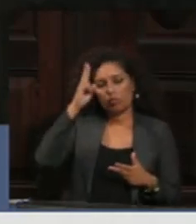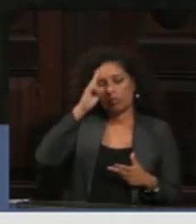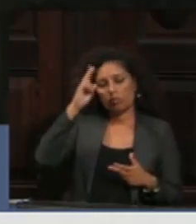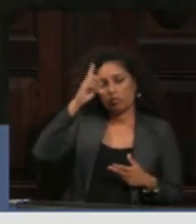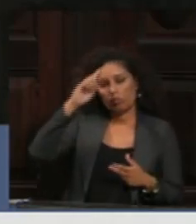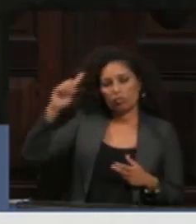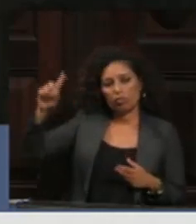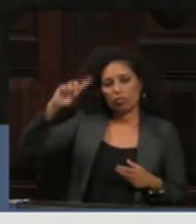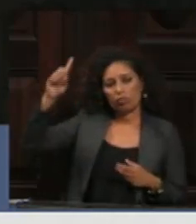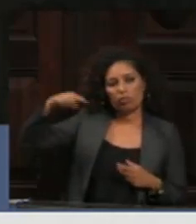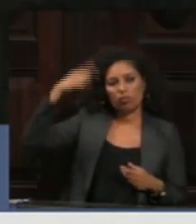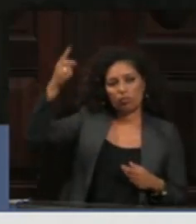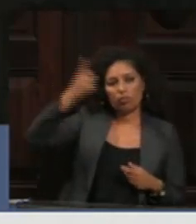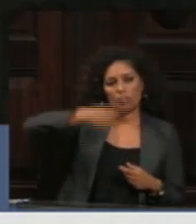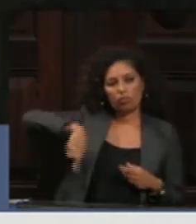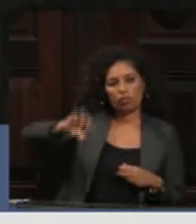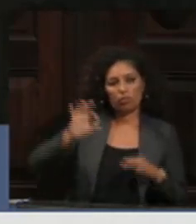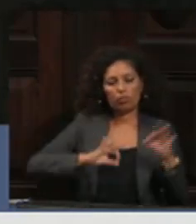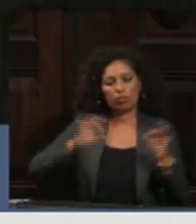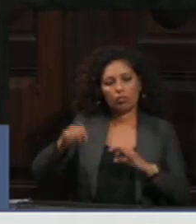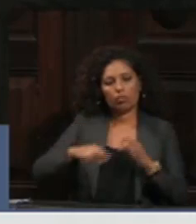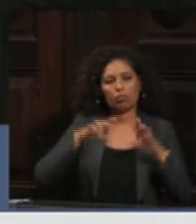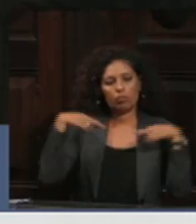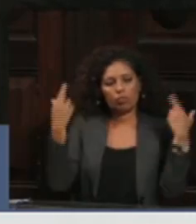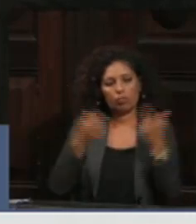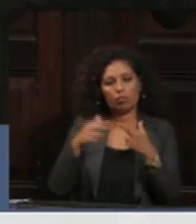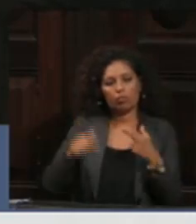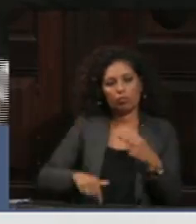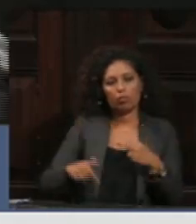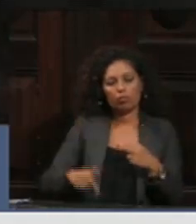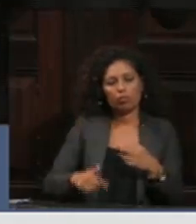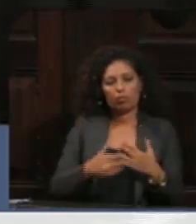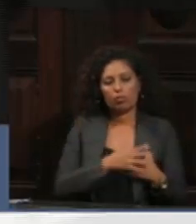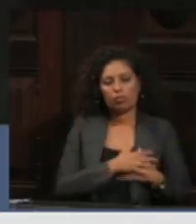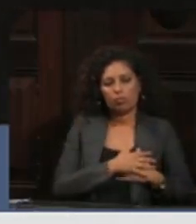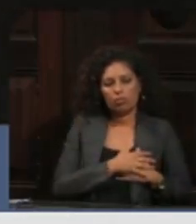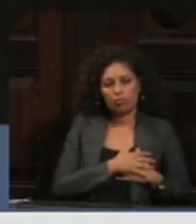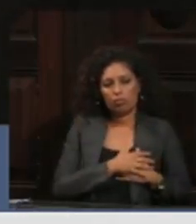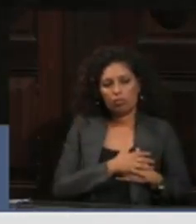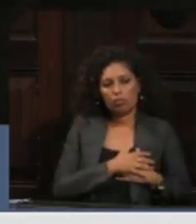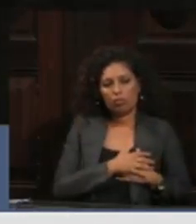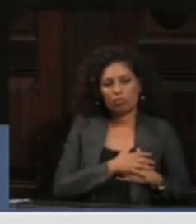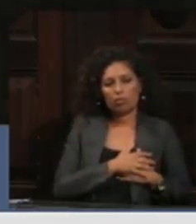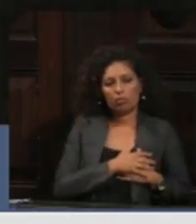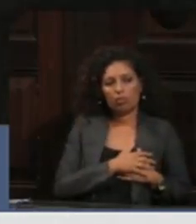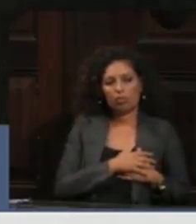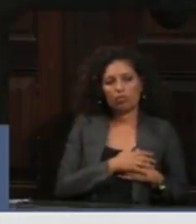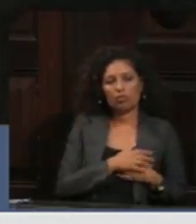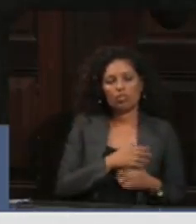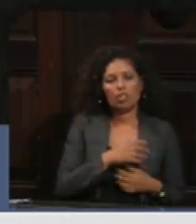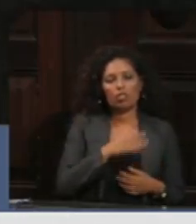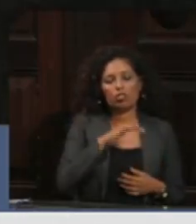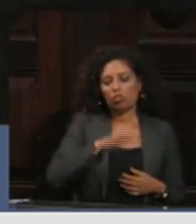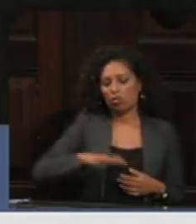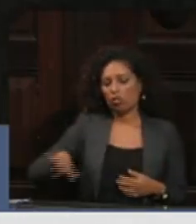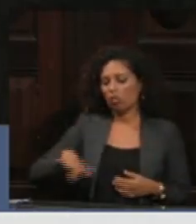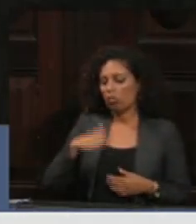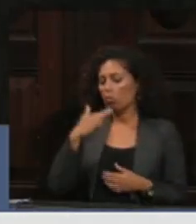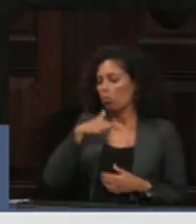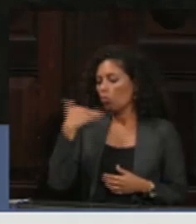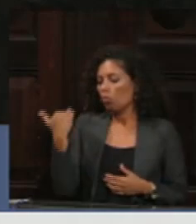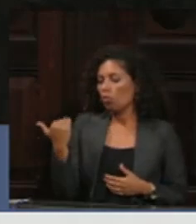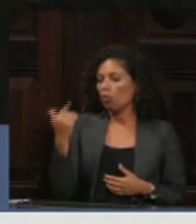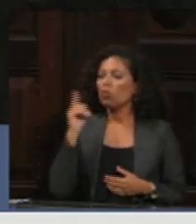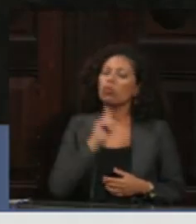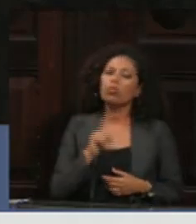de março, nós vamos realizar aqui no plenário um ato em solidariedade aos garotos do Ninho que morreram de forma